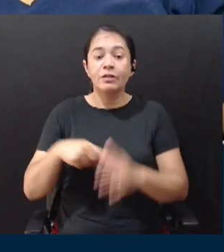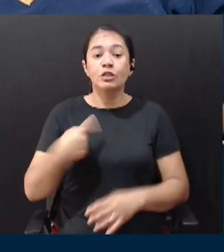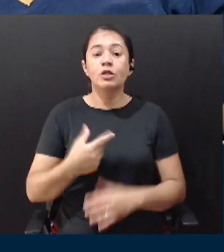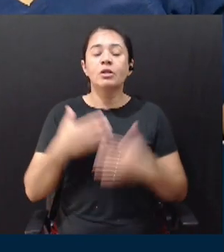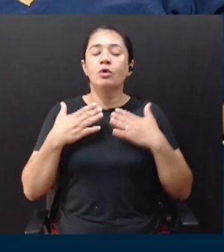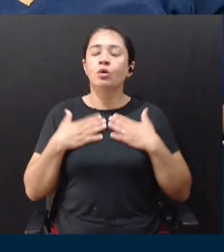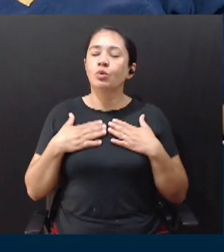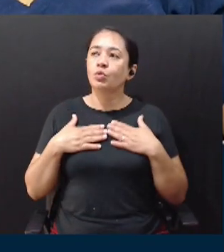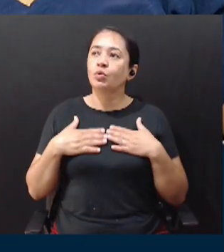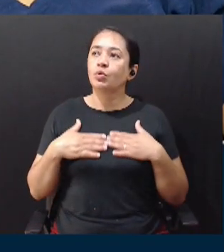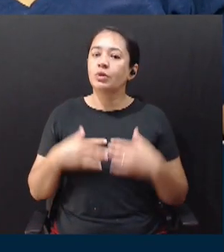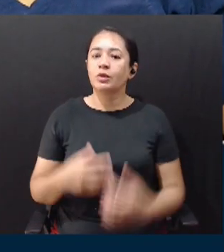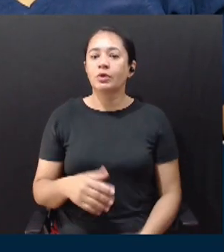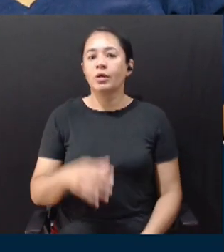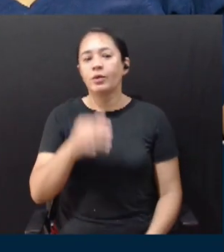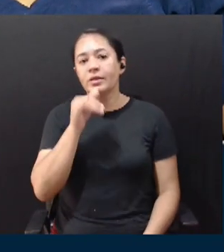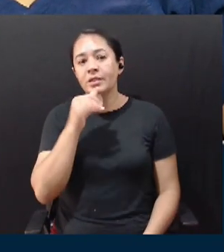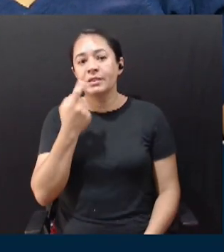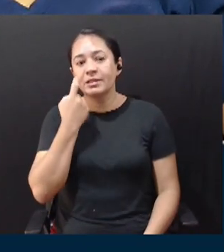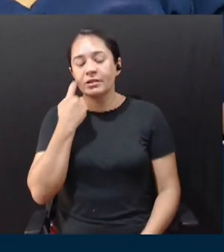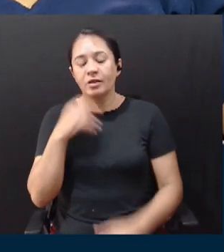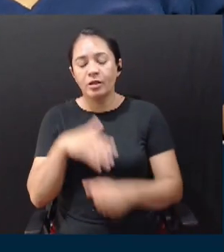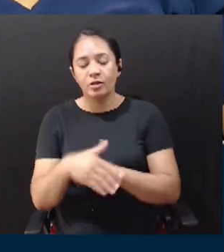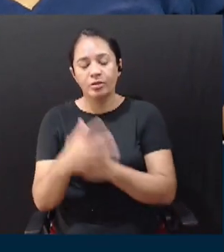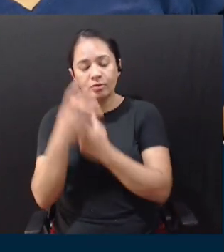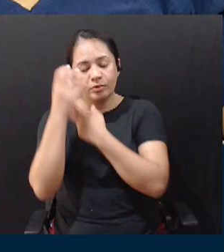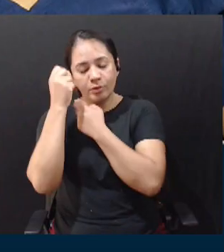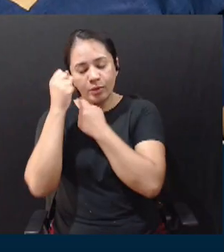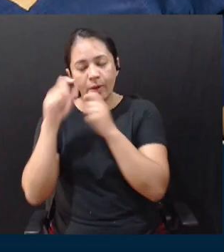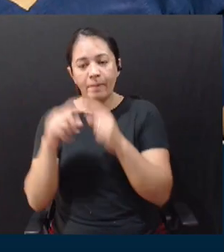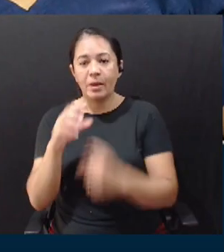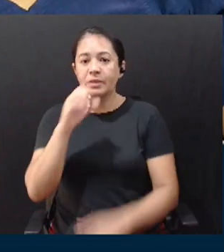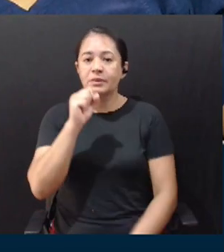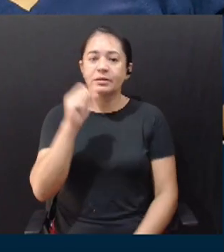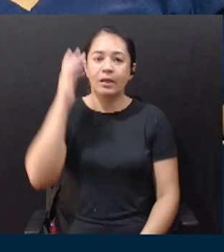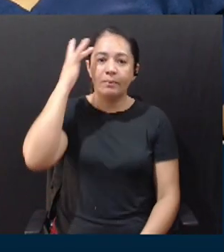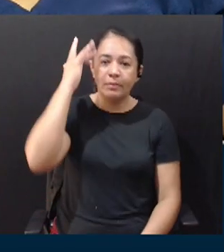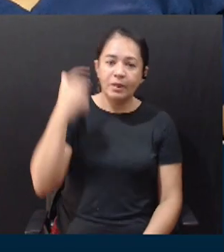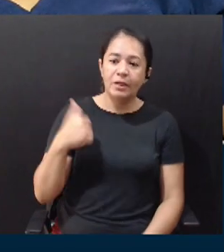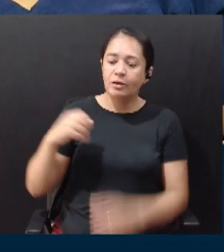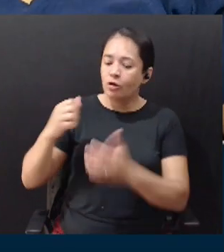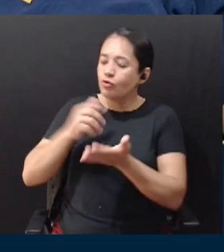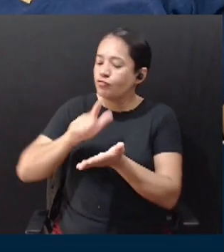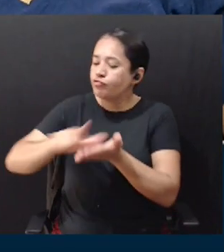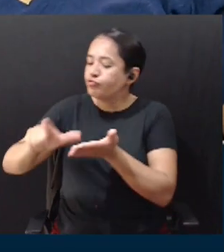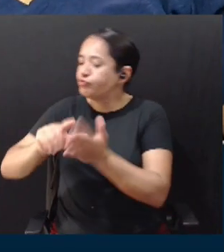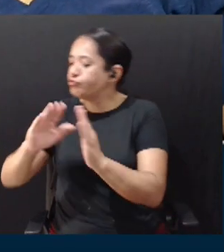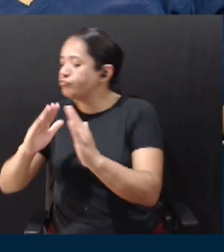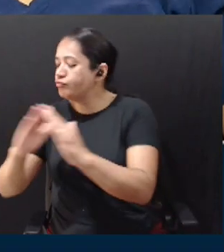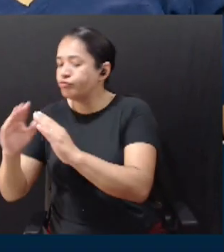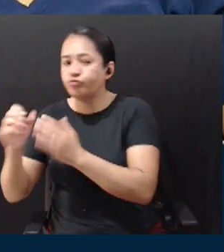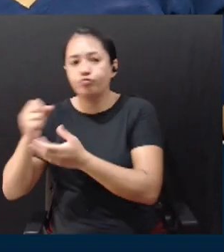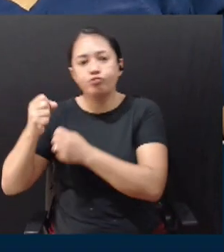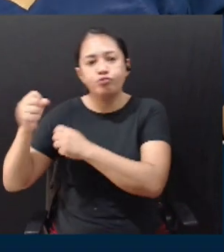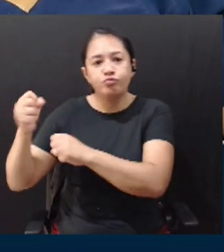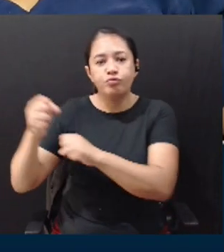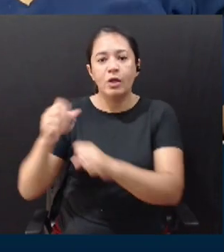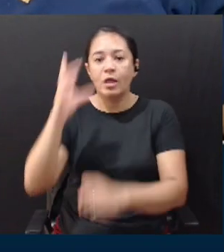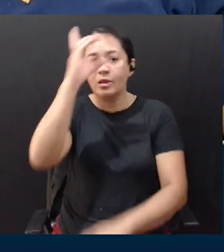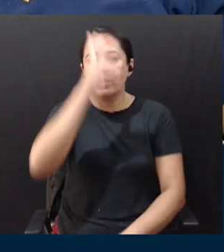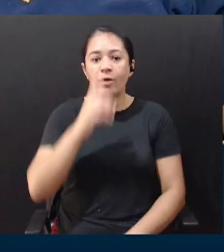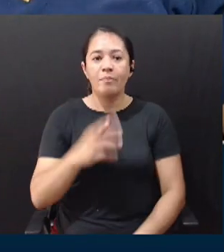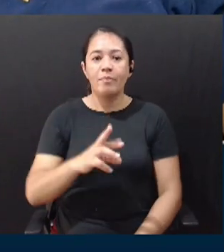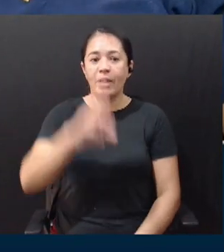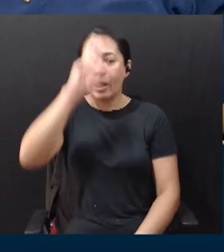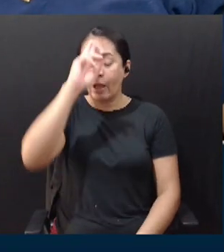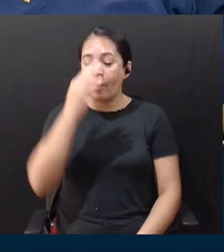vou dormir, legal, mas daí sábado de manhã eu vou fazer faxina na minha casa, eu vou organizar as minhas coisas, domingo nós temos um almoço em família,